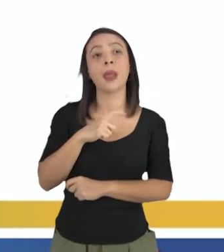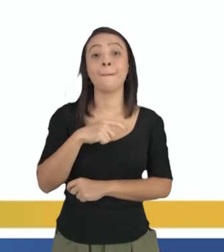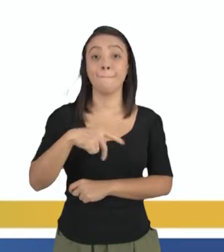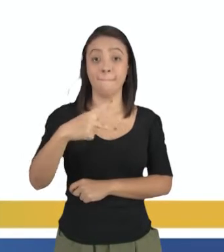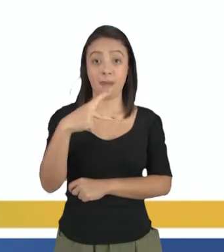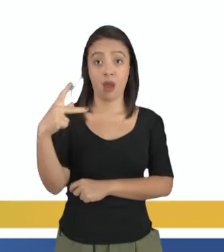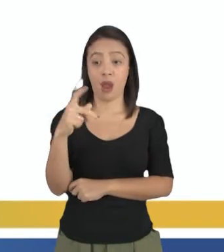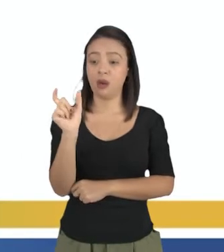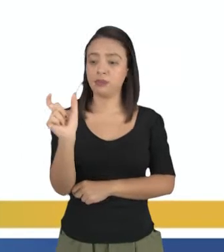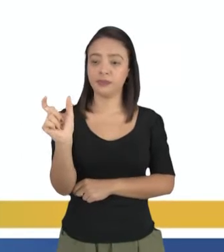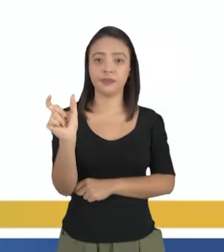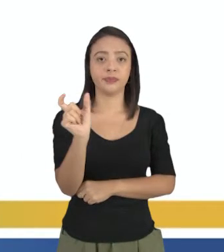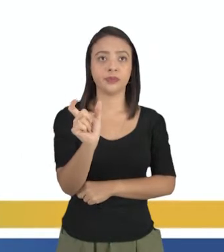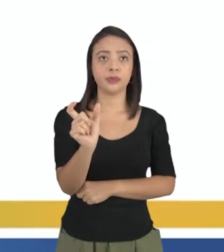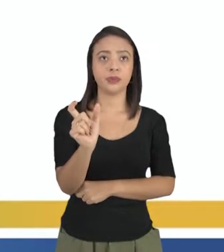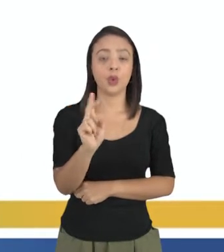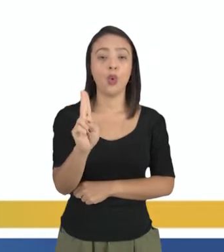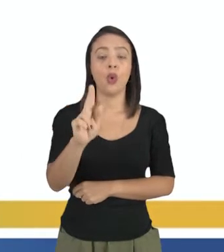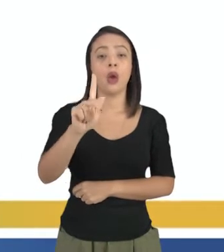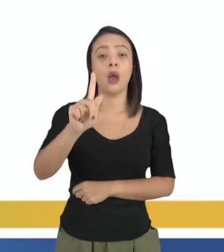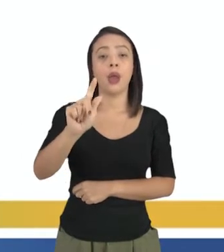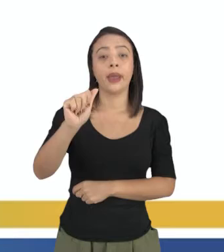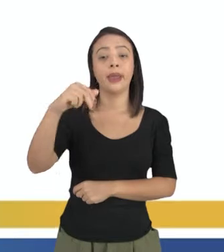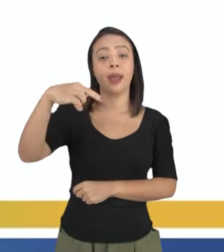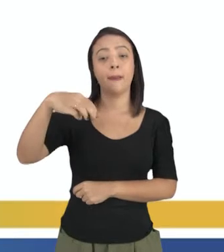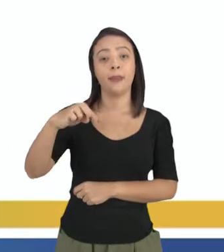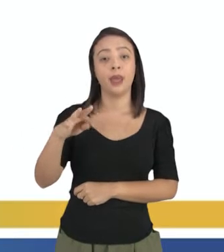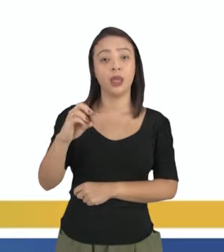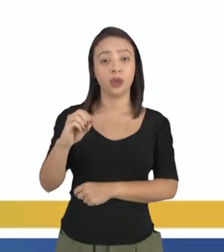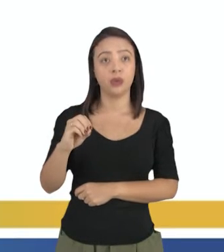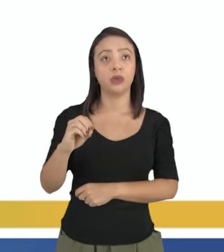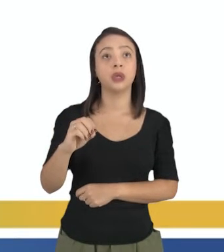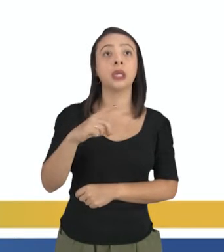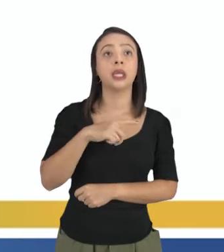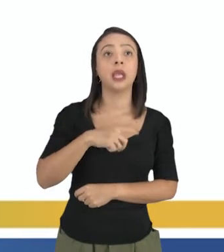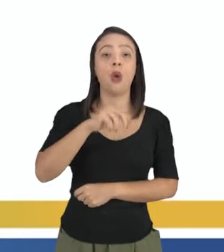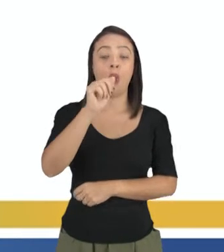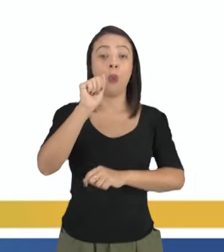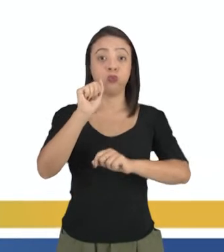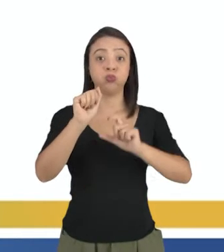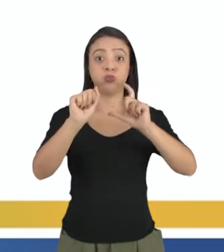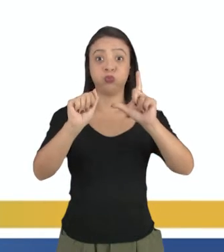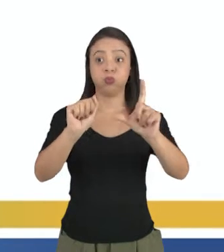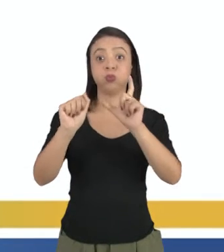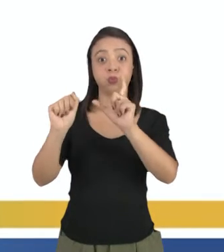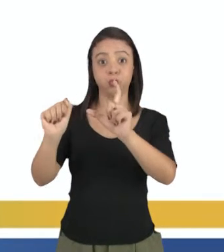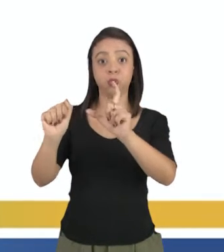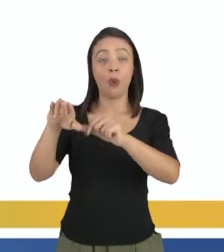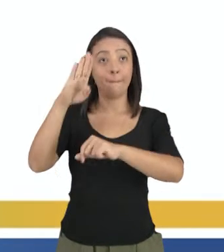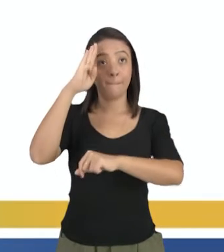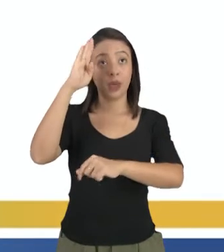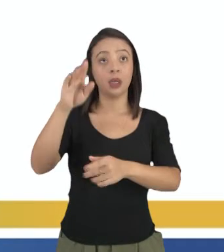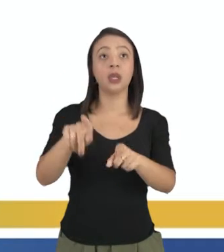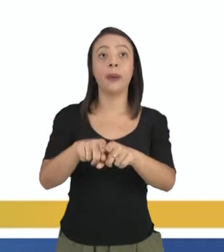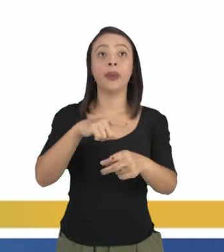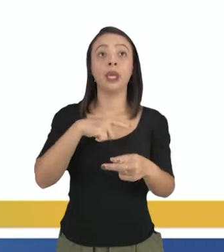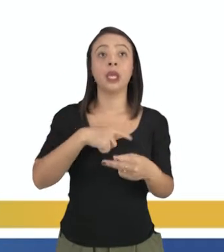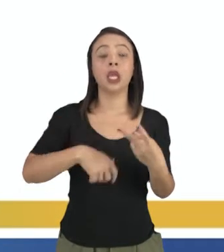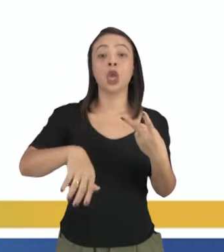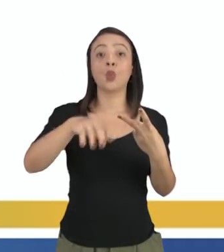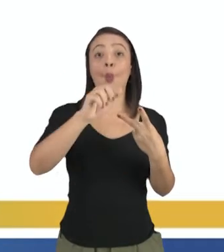pares, né, que nós chamamos de gametas, em que existe o azão-azão, que são os gametas dominantes. Existe